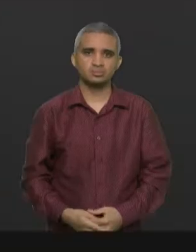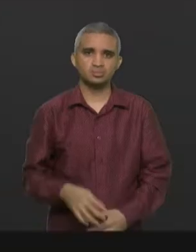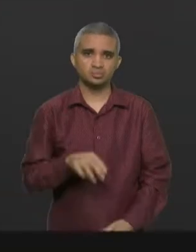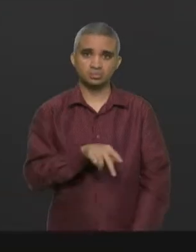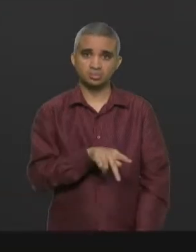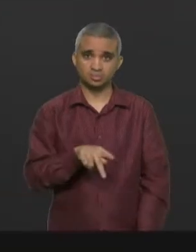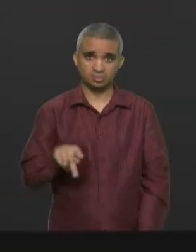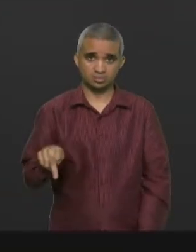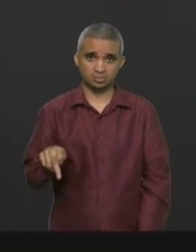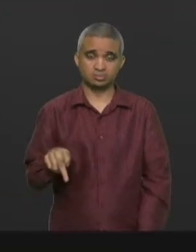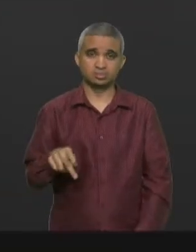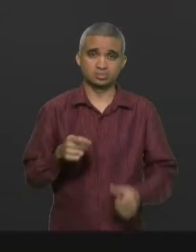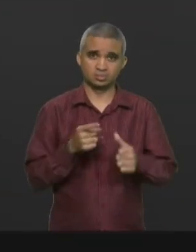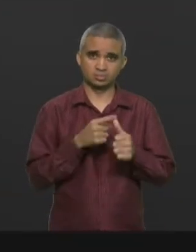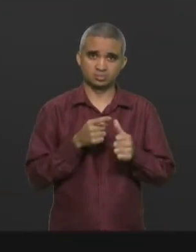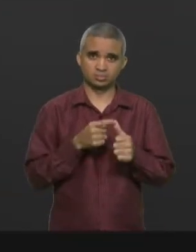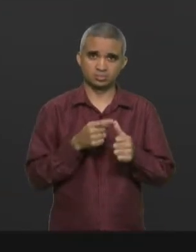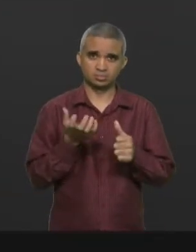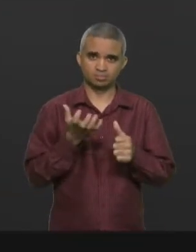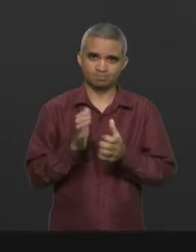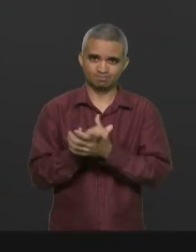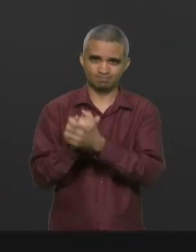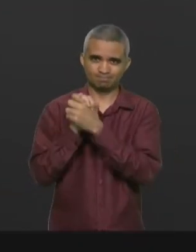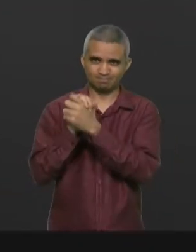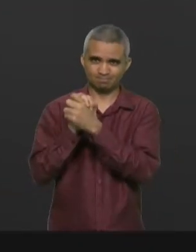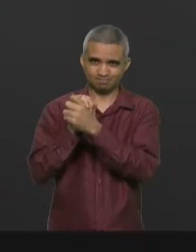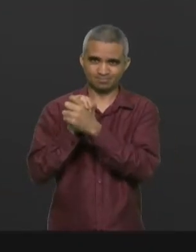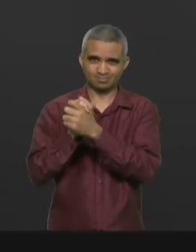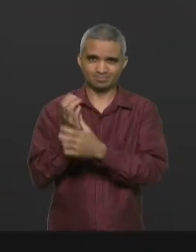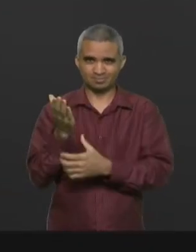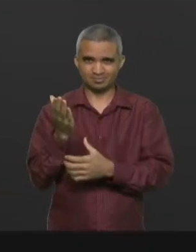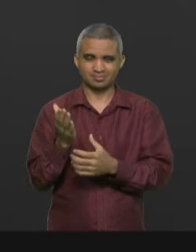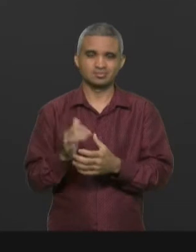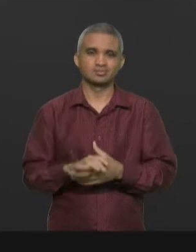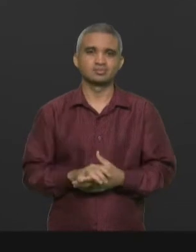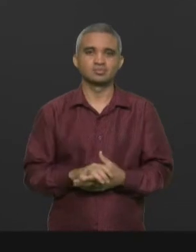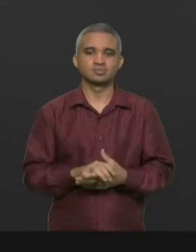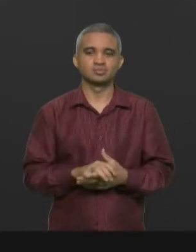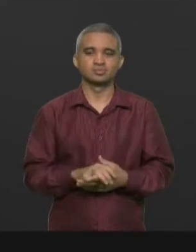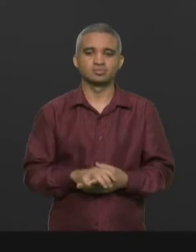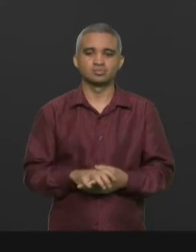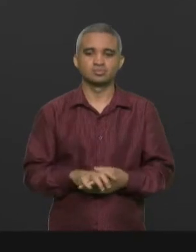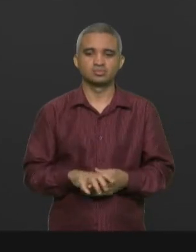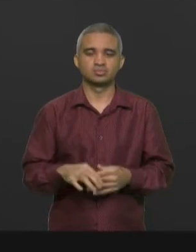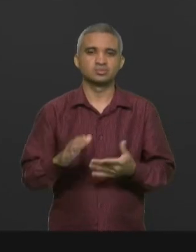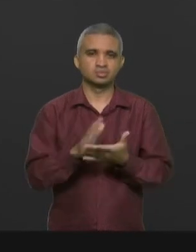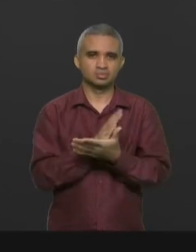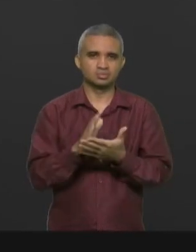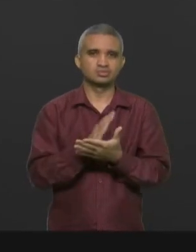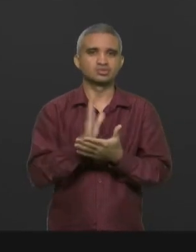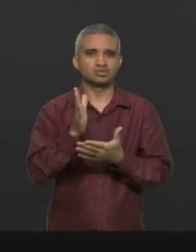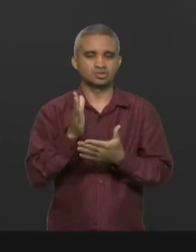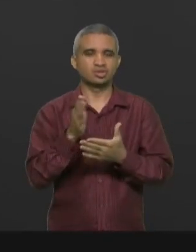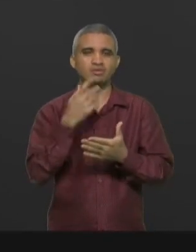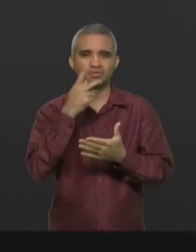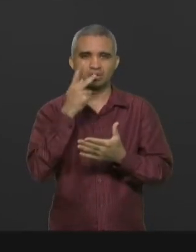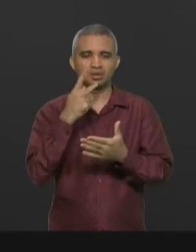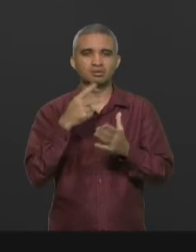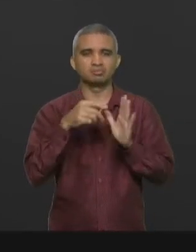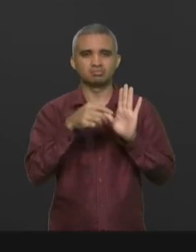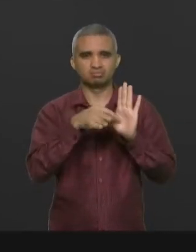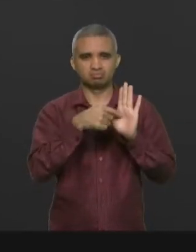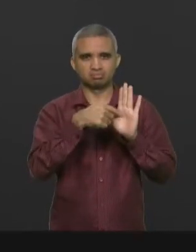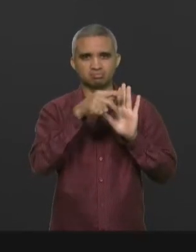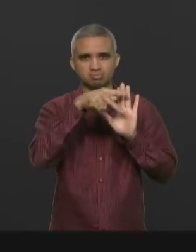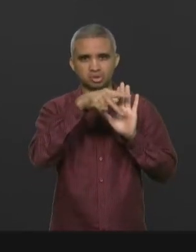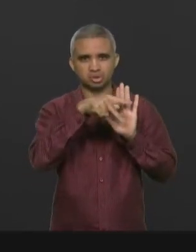Presidente, primeiro me parabenizar pela iniciativa. Colegas deputados já colocaram aqui a importância desse projeto, sobretudo